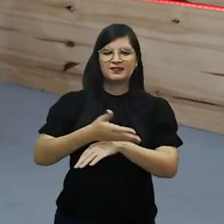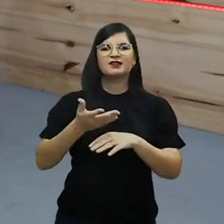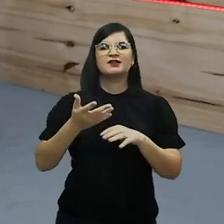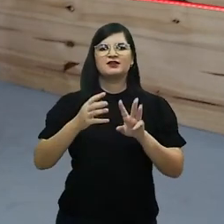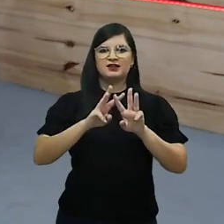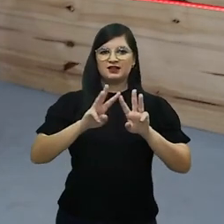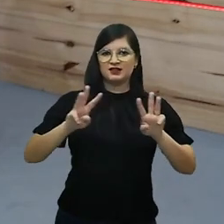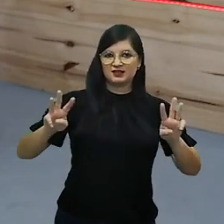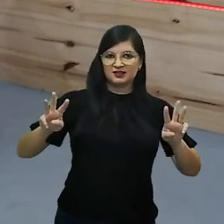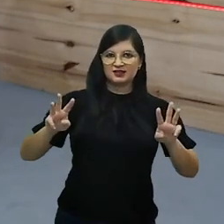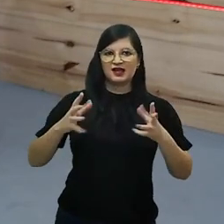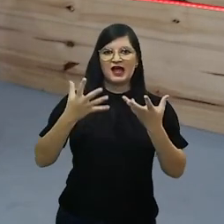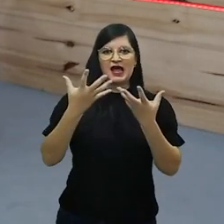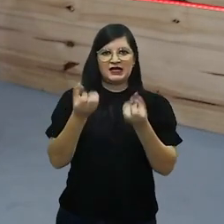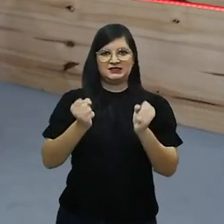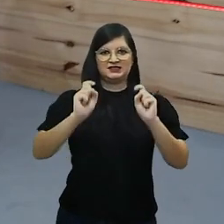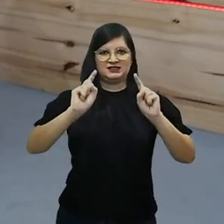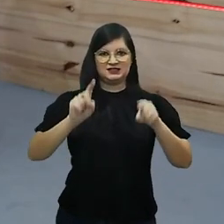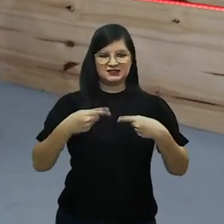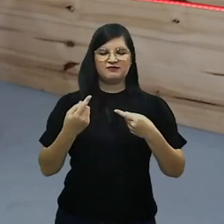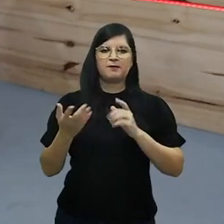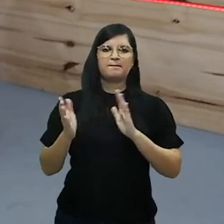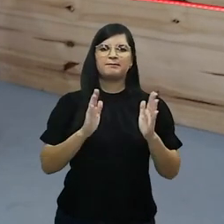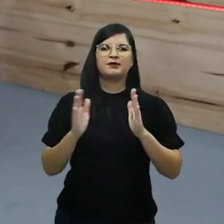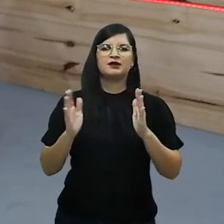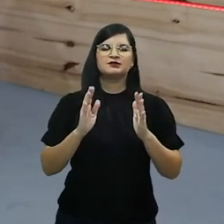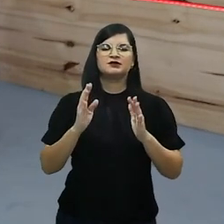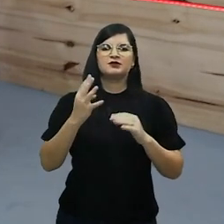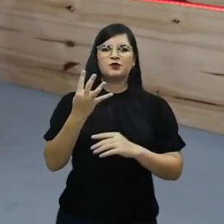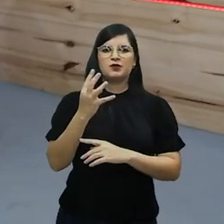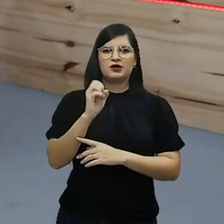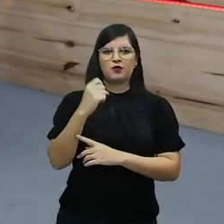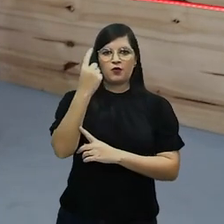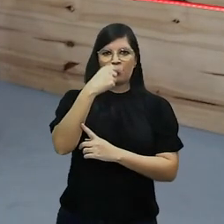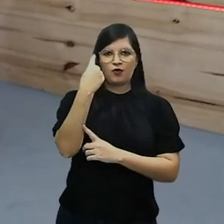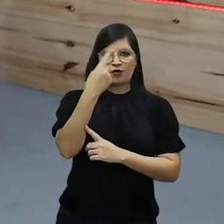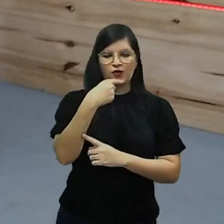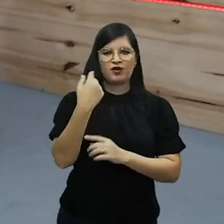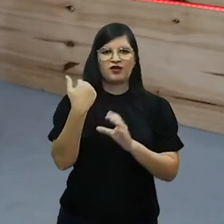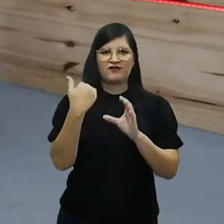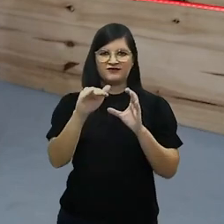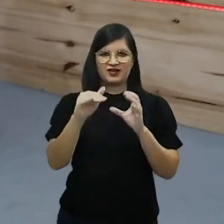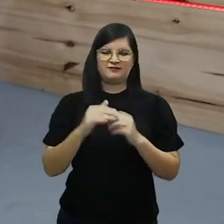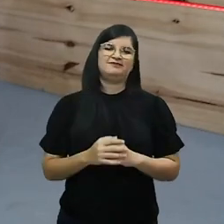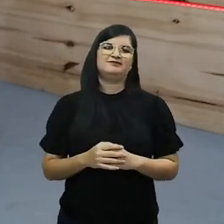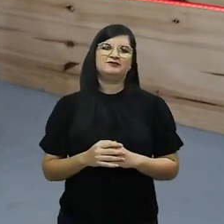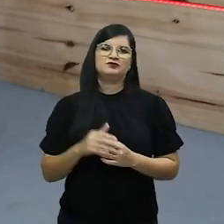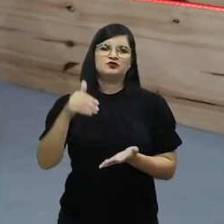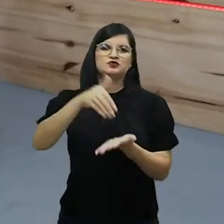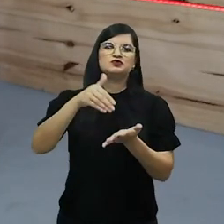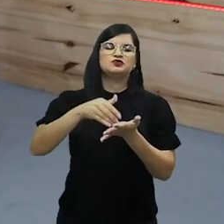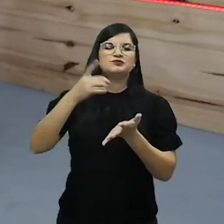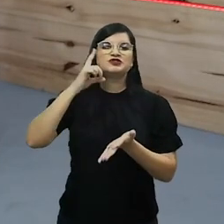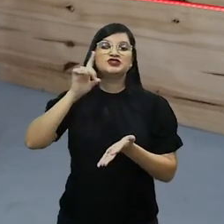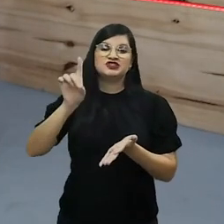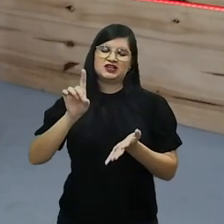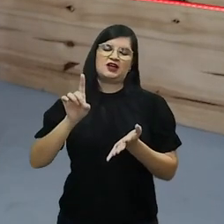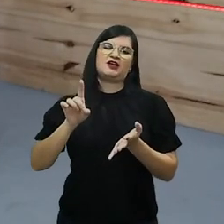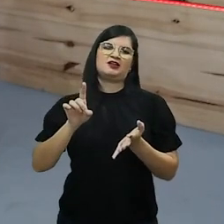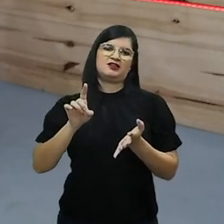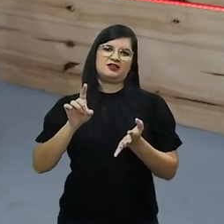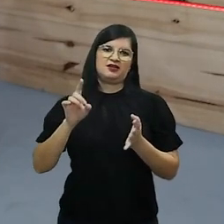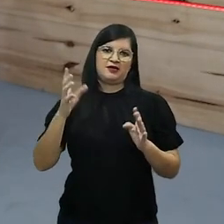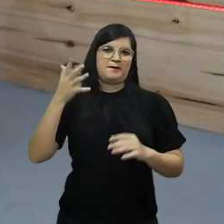Classroom, aceite esse desafio. Vocês têm um prazo de até 48 horas para enviar, ou seja, até o último dia do nosso evento. Hoje é